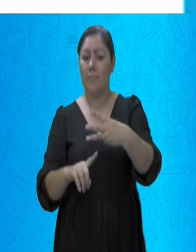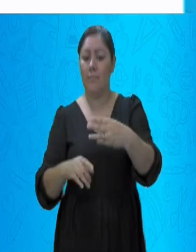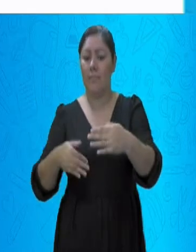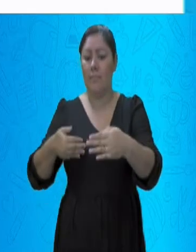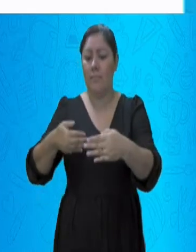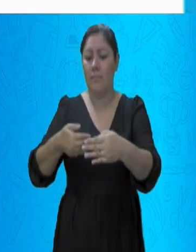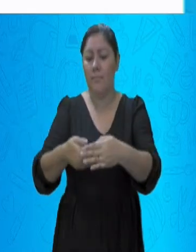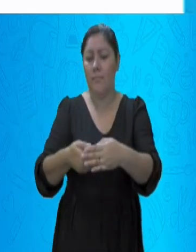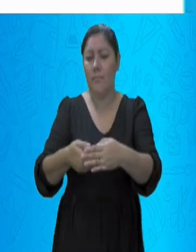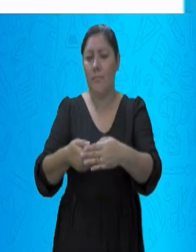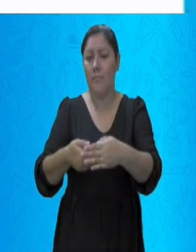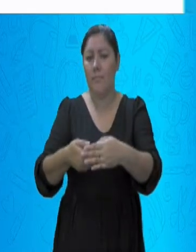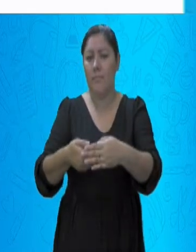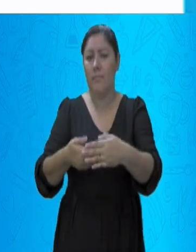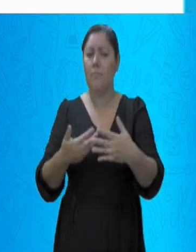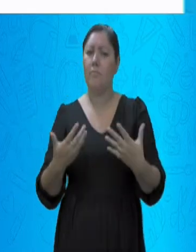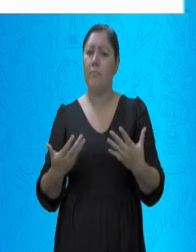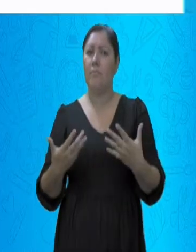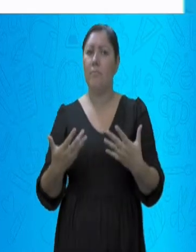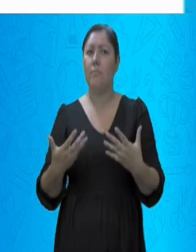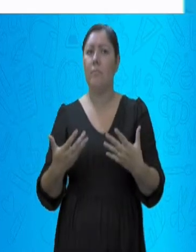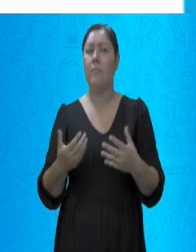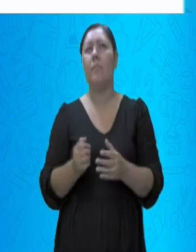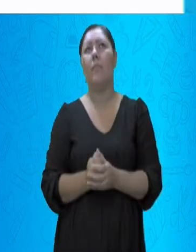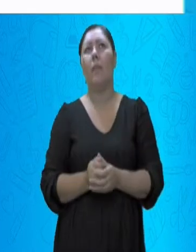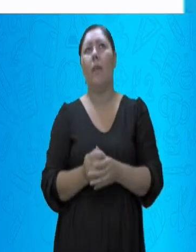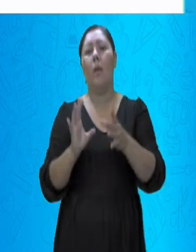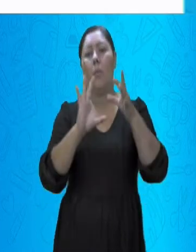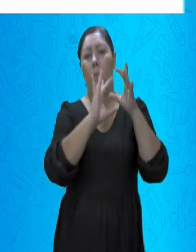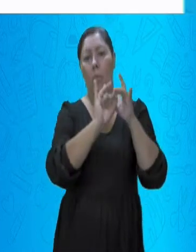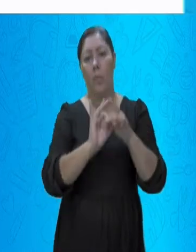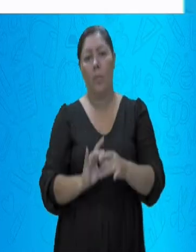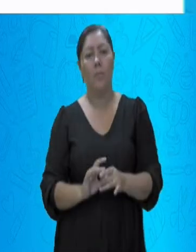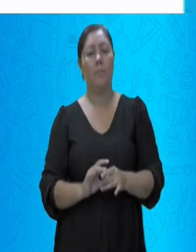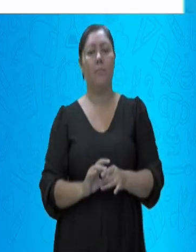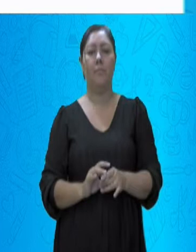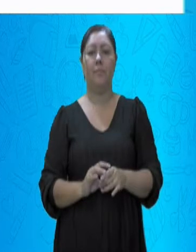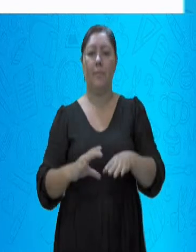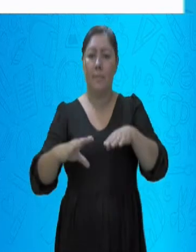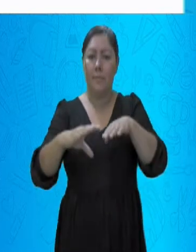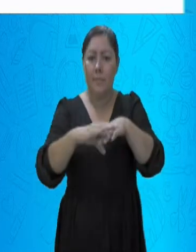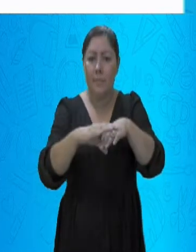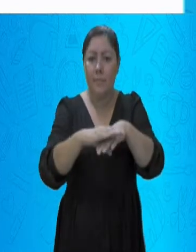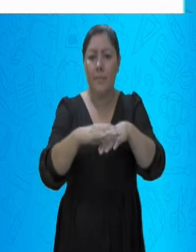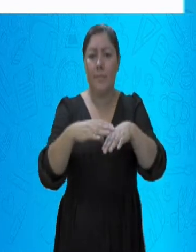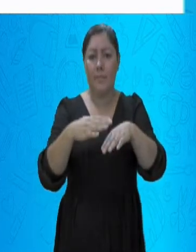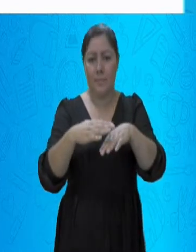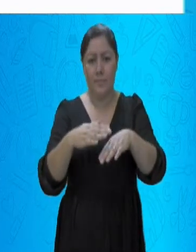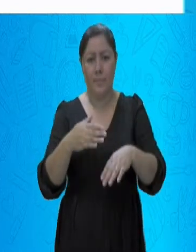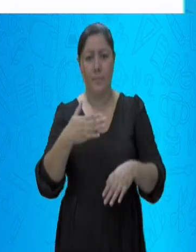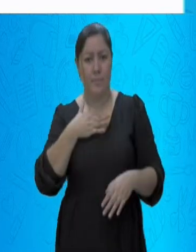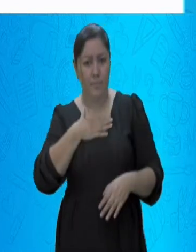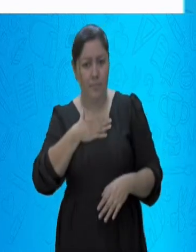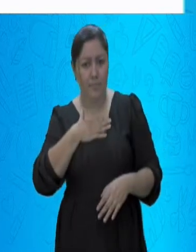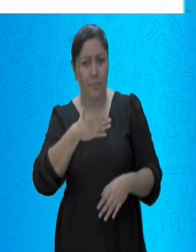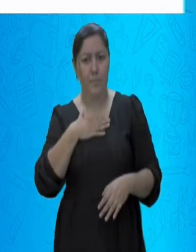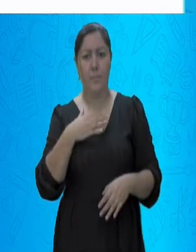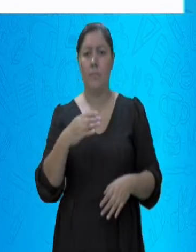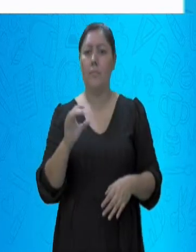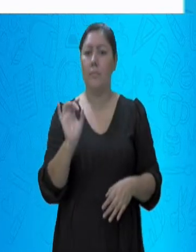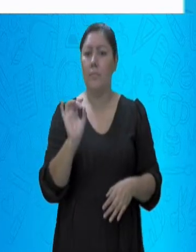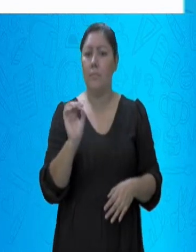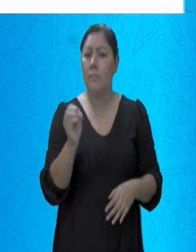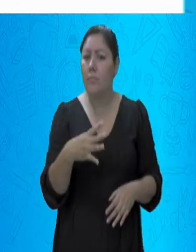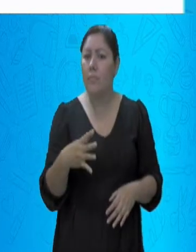Novo. Então, eu vou colocar dentro de um contexto. O meu sapato é novo. Então, eu posso dizer que o meu sapato é próximo.